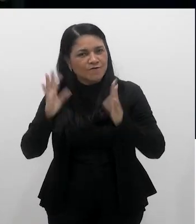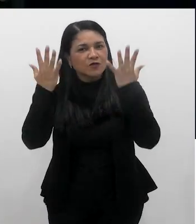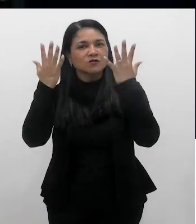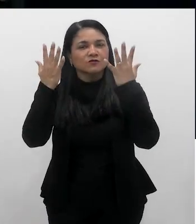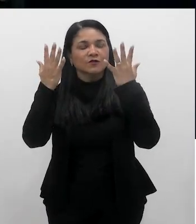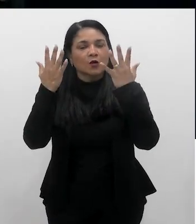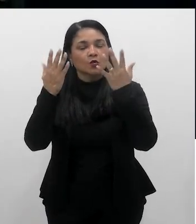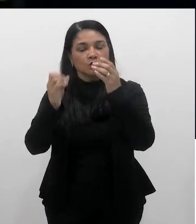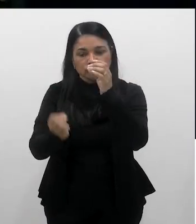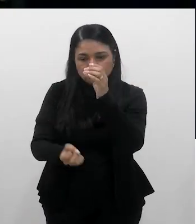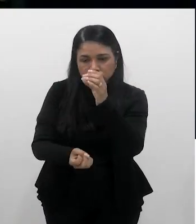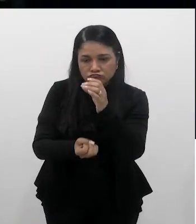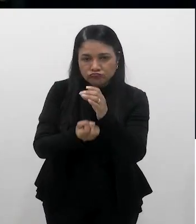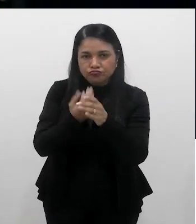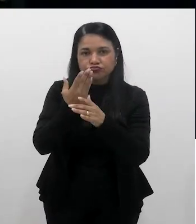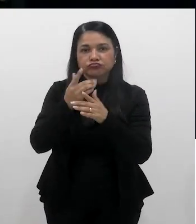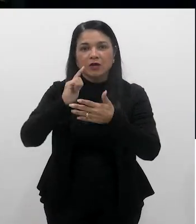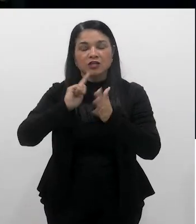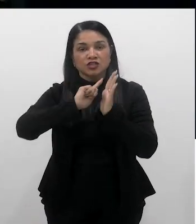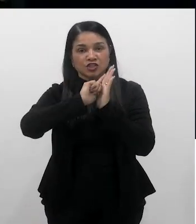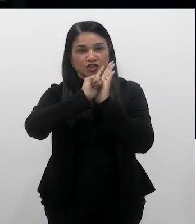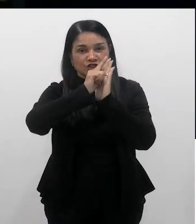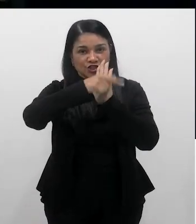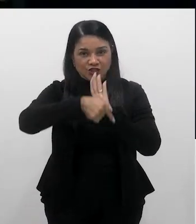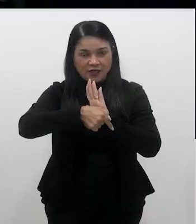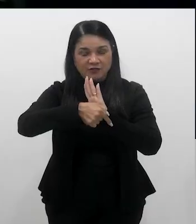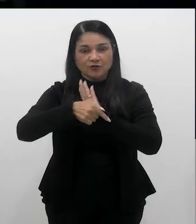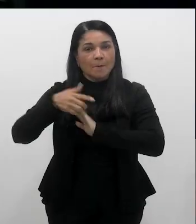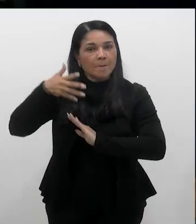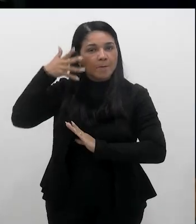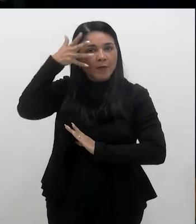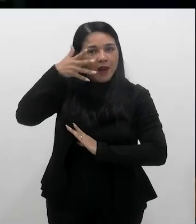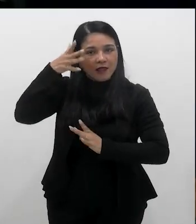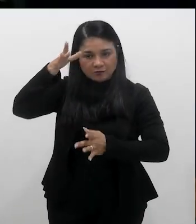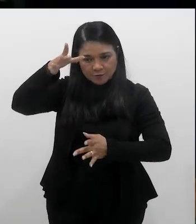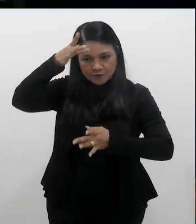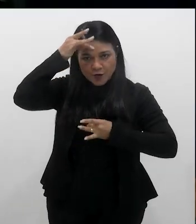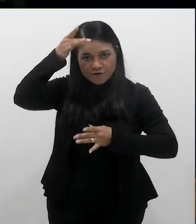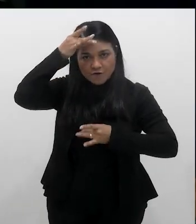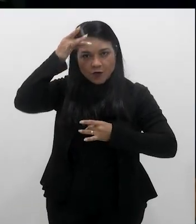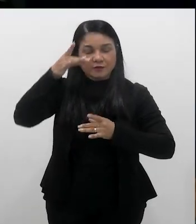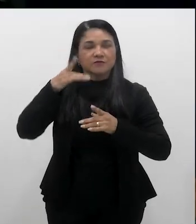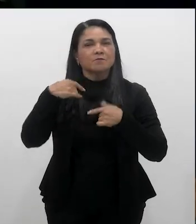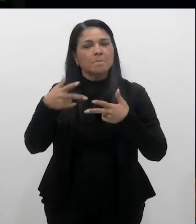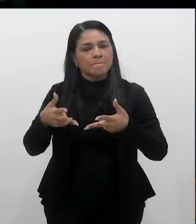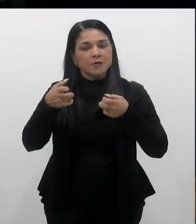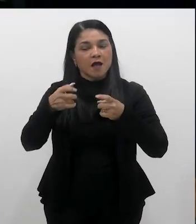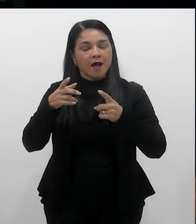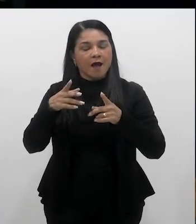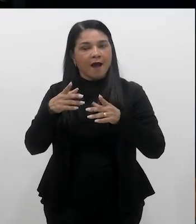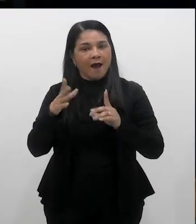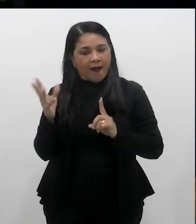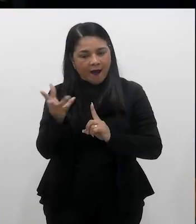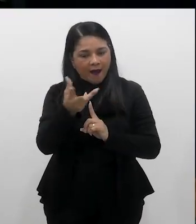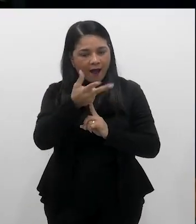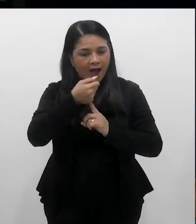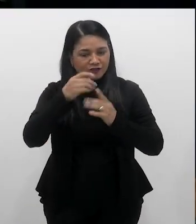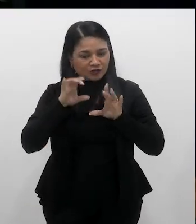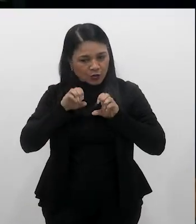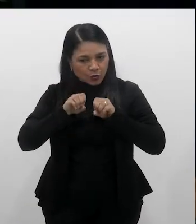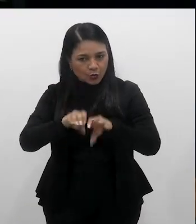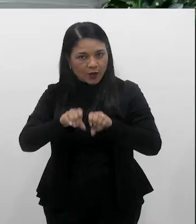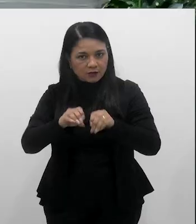festival que nasce de um gênero chamado palestra performance. Então eu vejo que assim, arte e educação estão ali